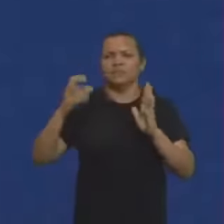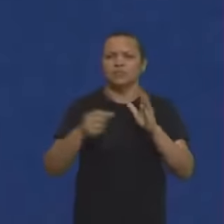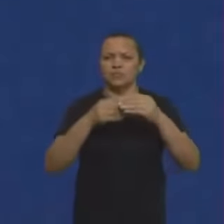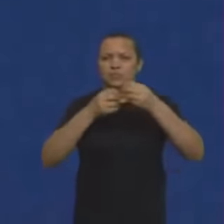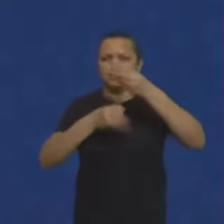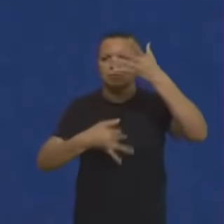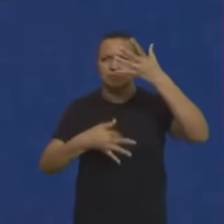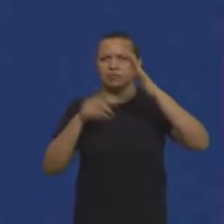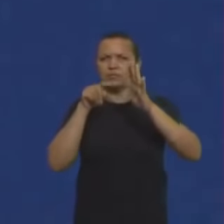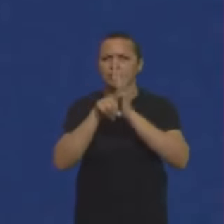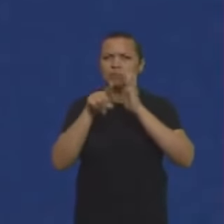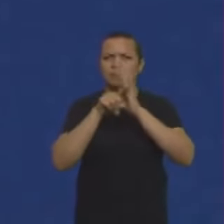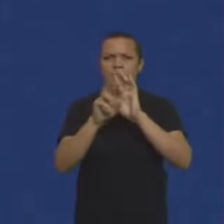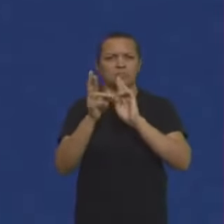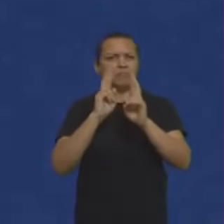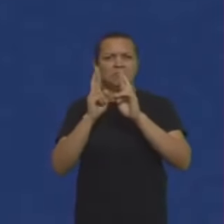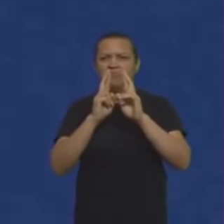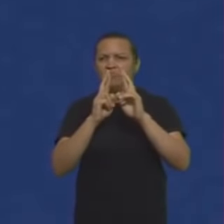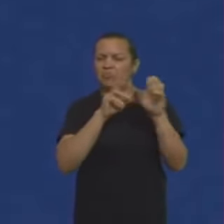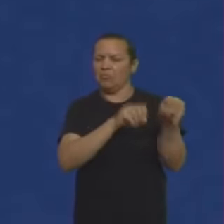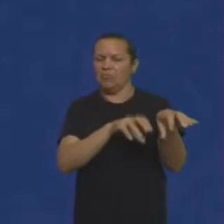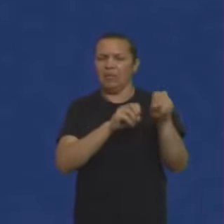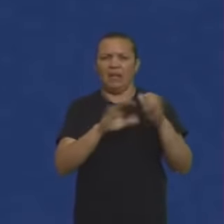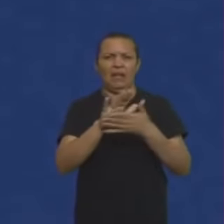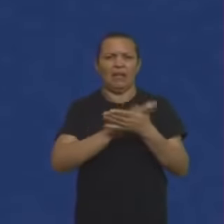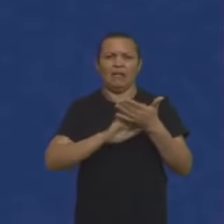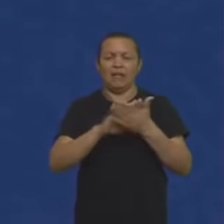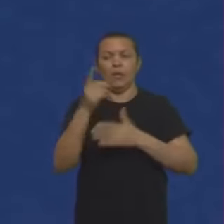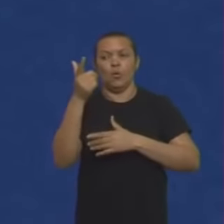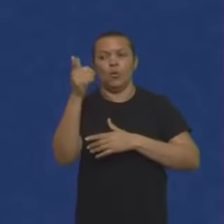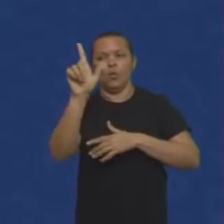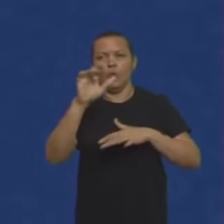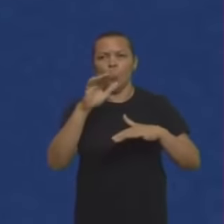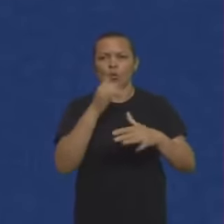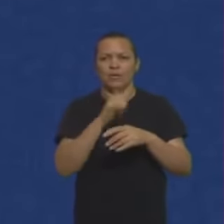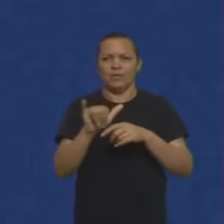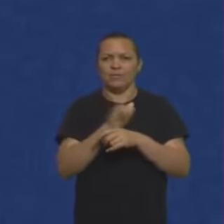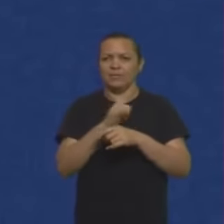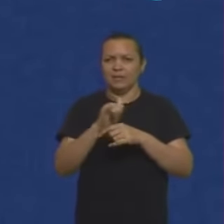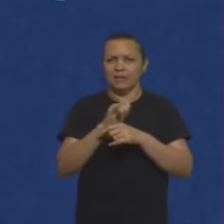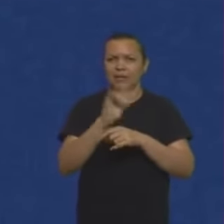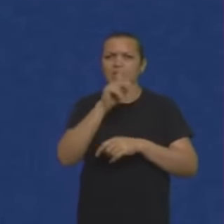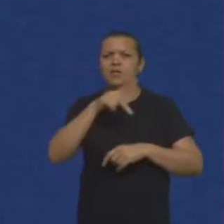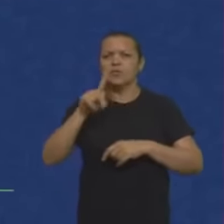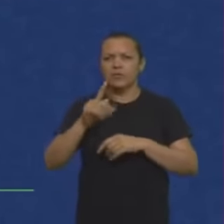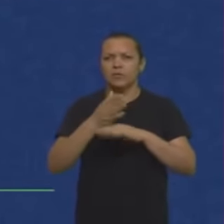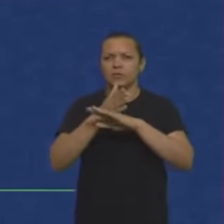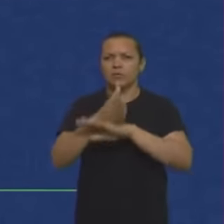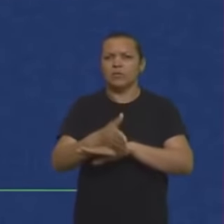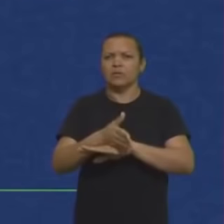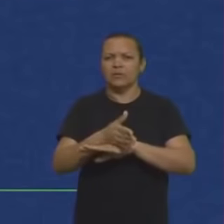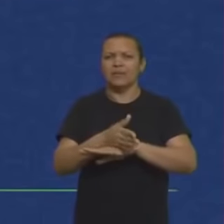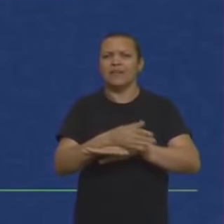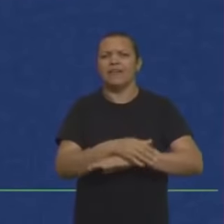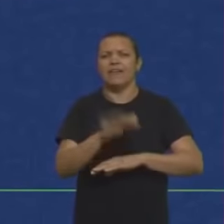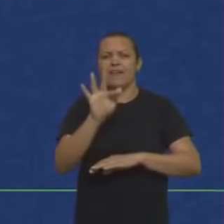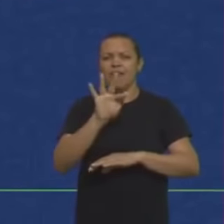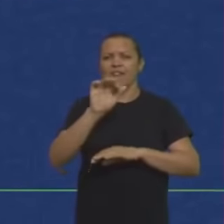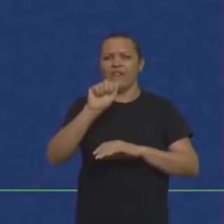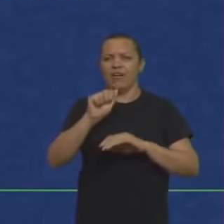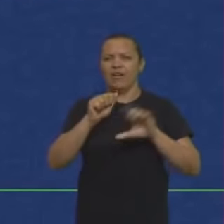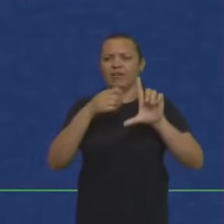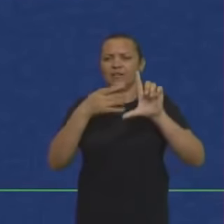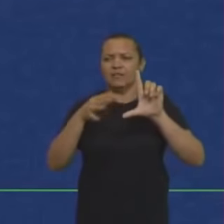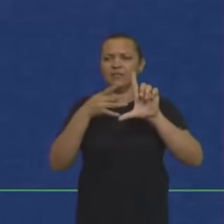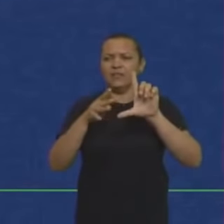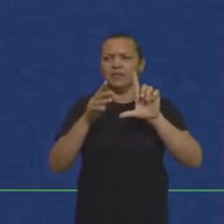outras questões não relacionadas às aulas, existe uma outra ferramenta que os professores devem acessar. É o FAQ do Centro de